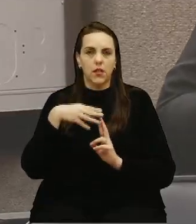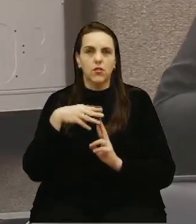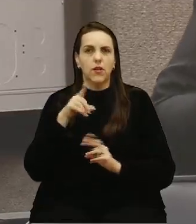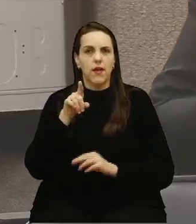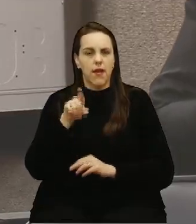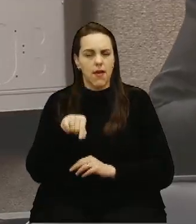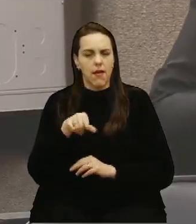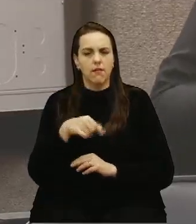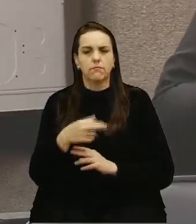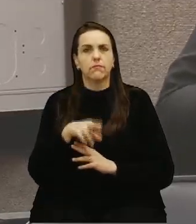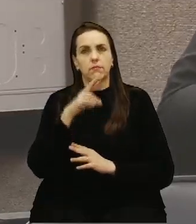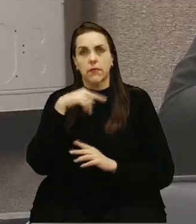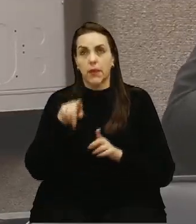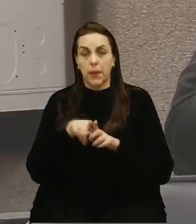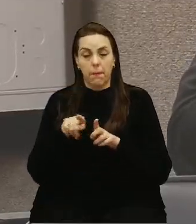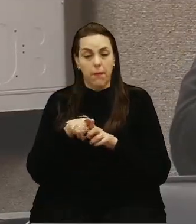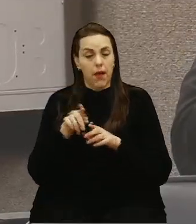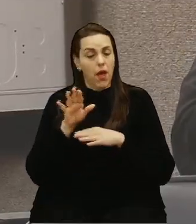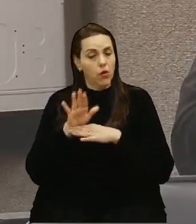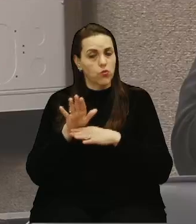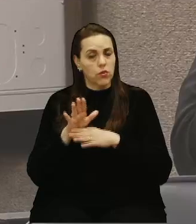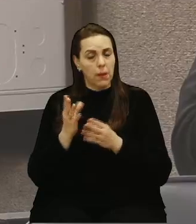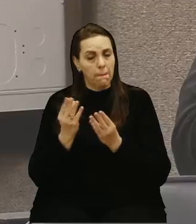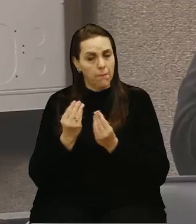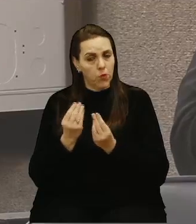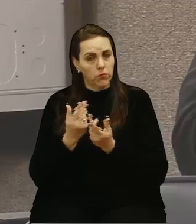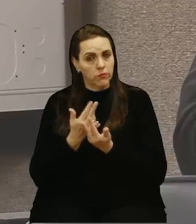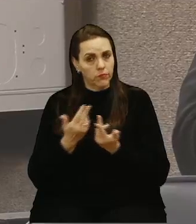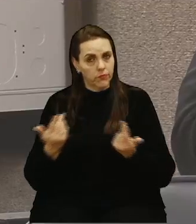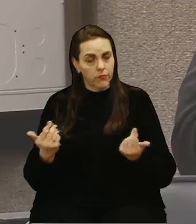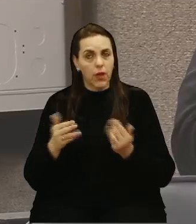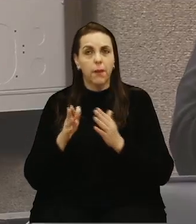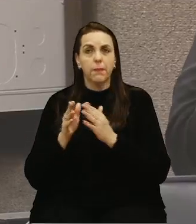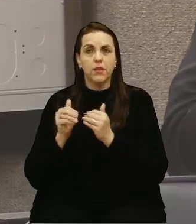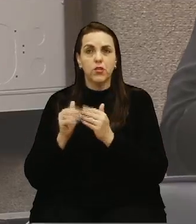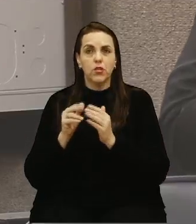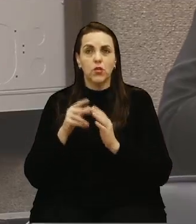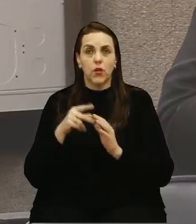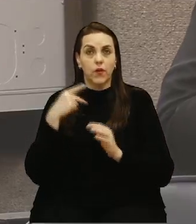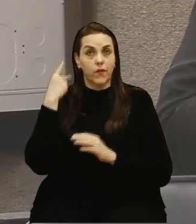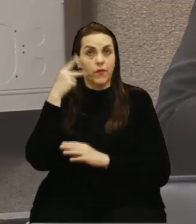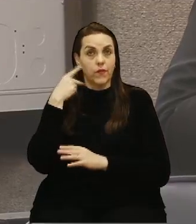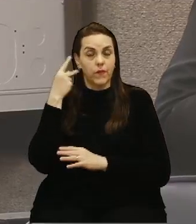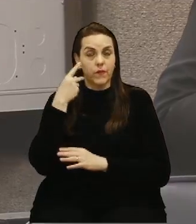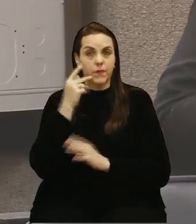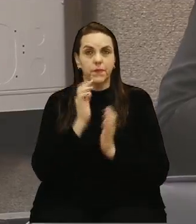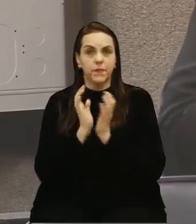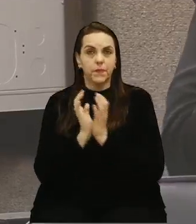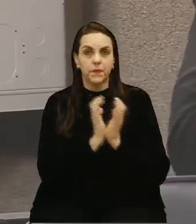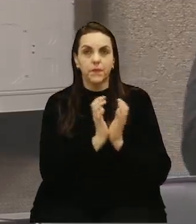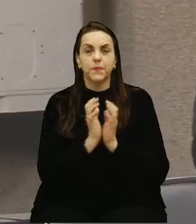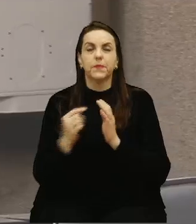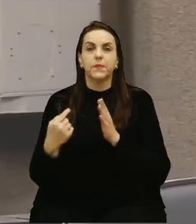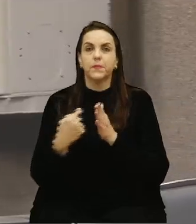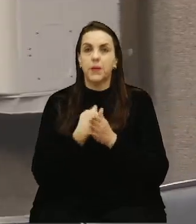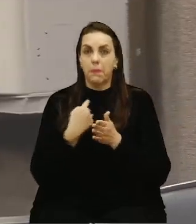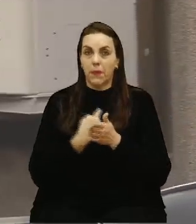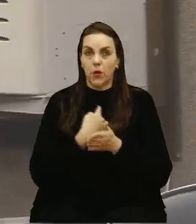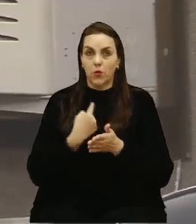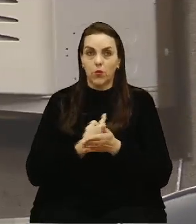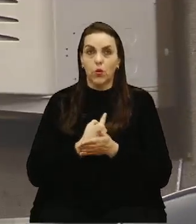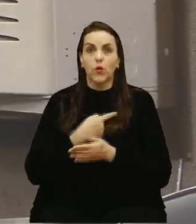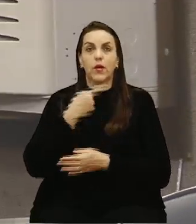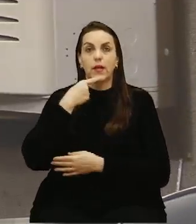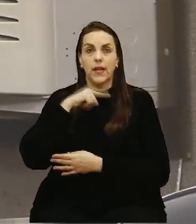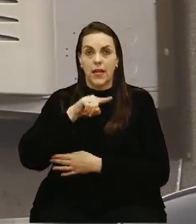e através da solicitação, né, dos vereadores, os colegas, vereador me questionou